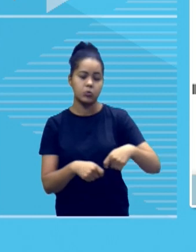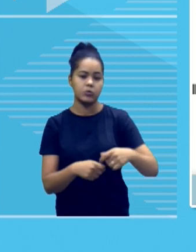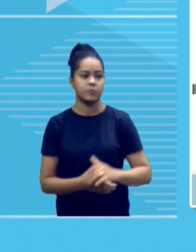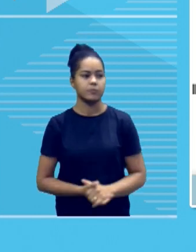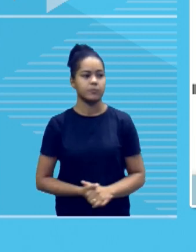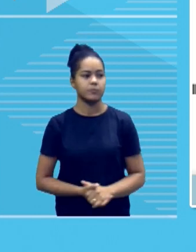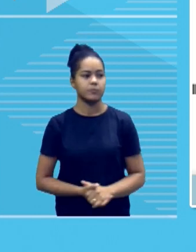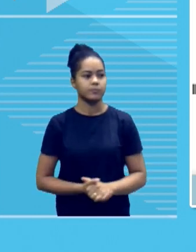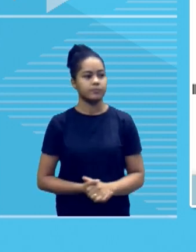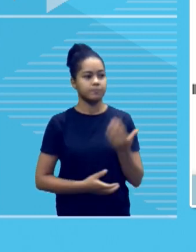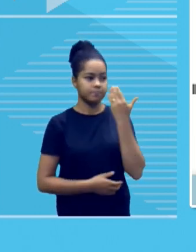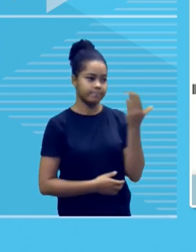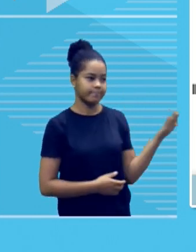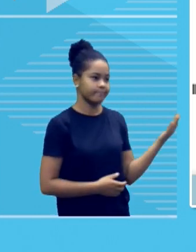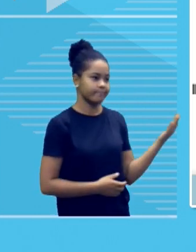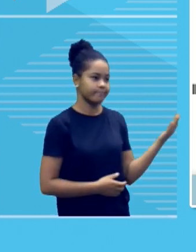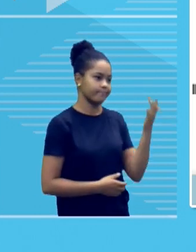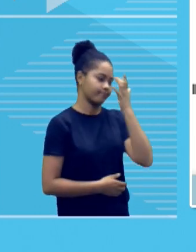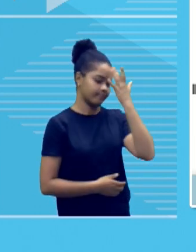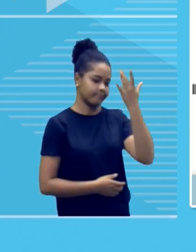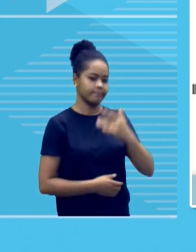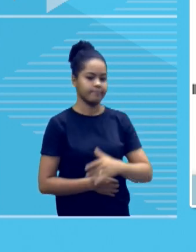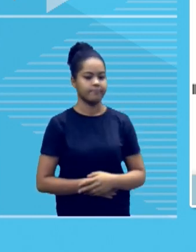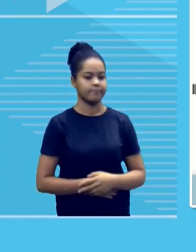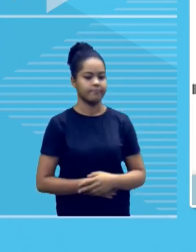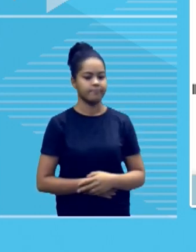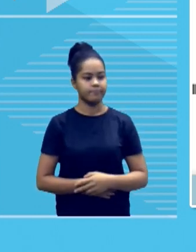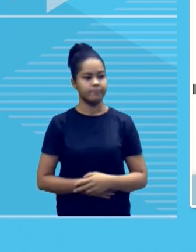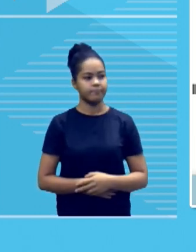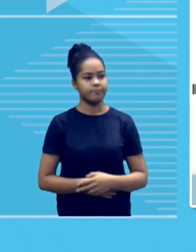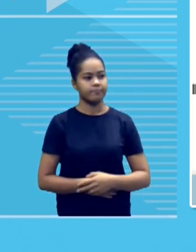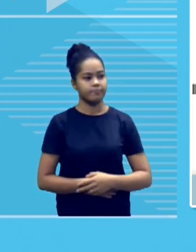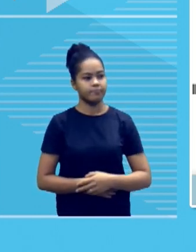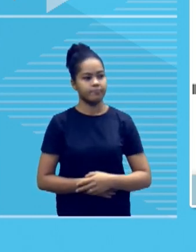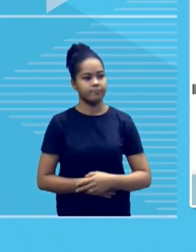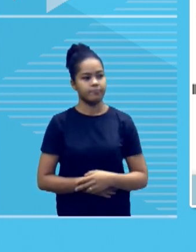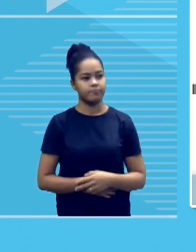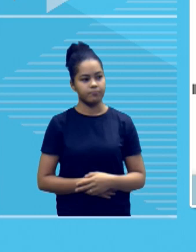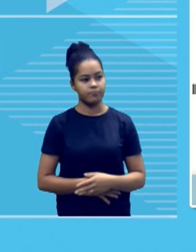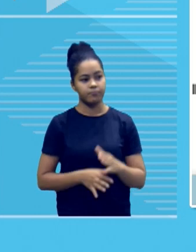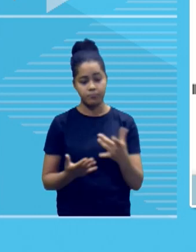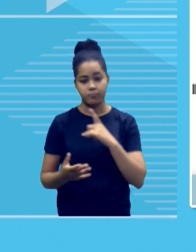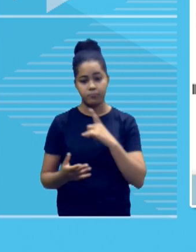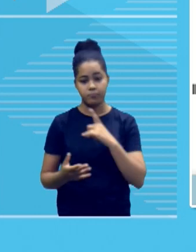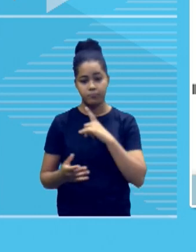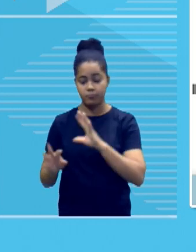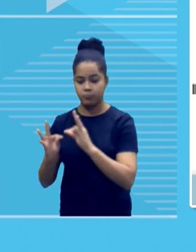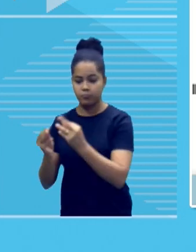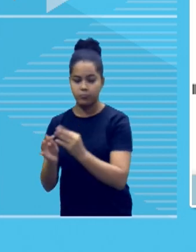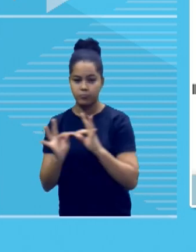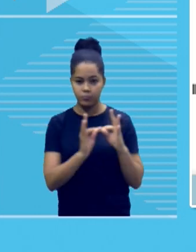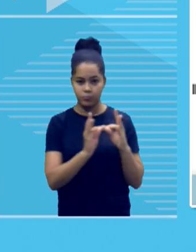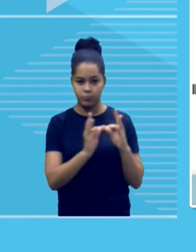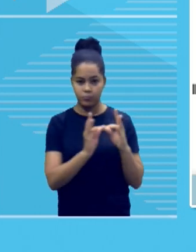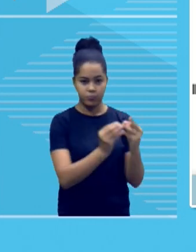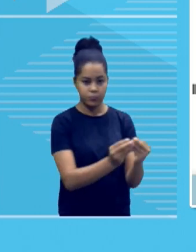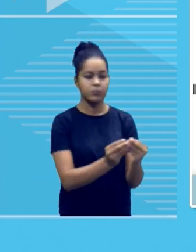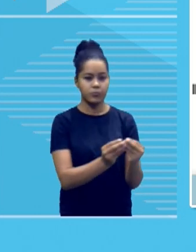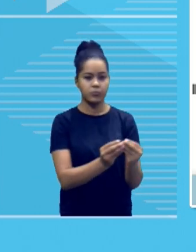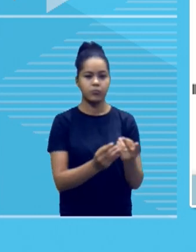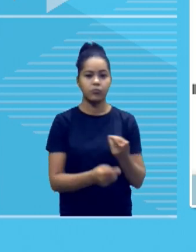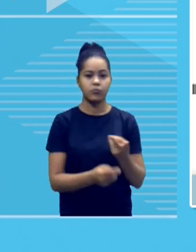pode errar vamos lá os dois os dois compostos aí tem dois compostos ó